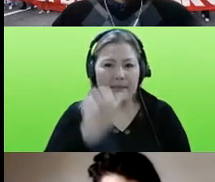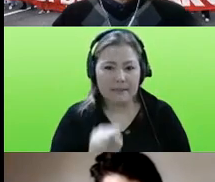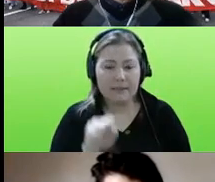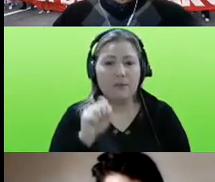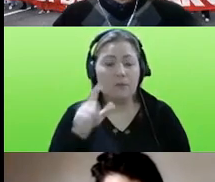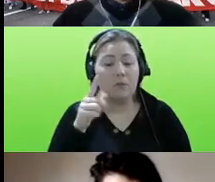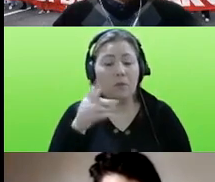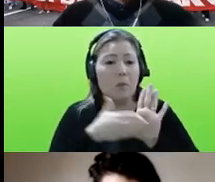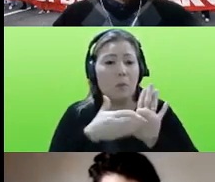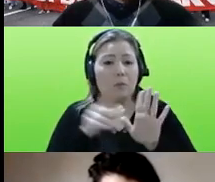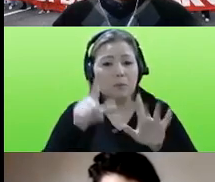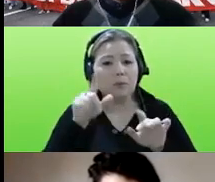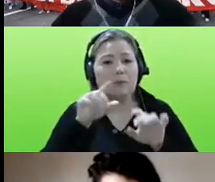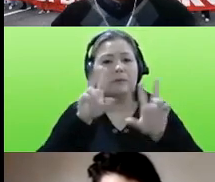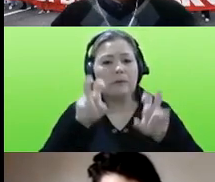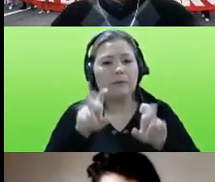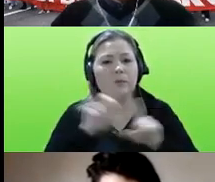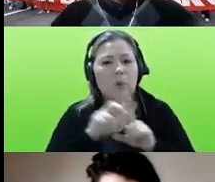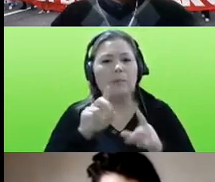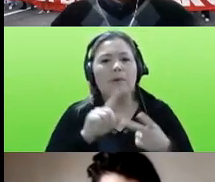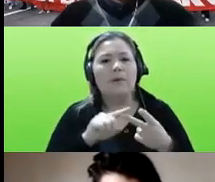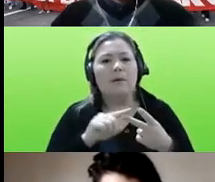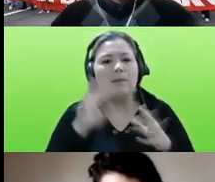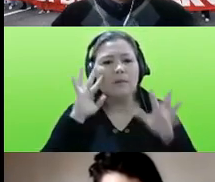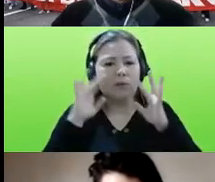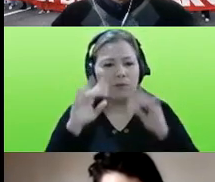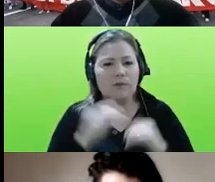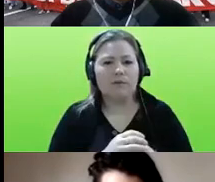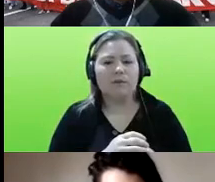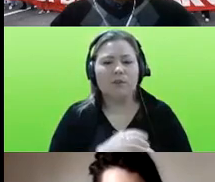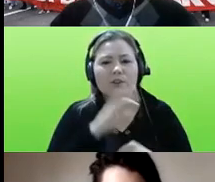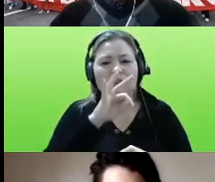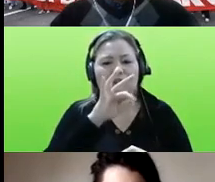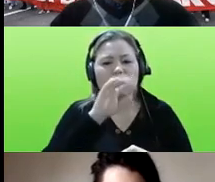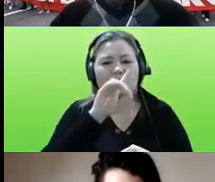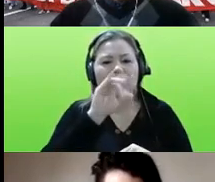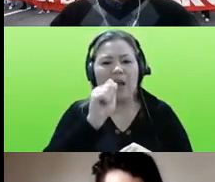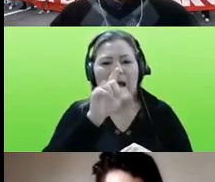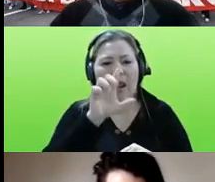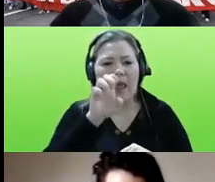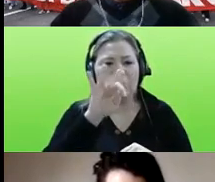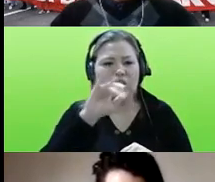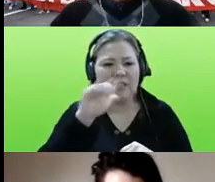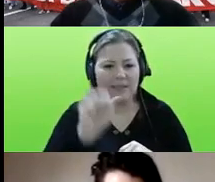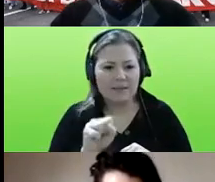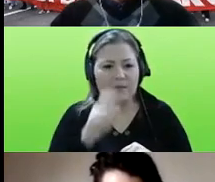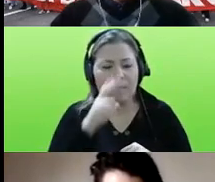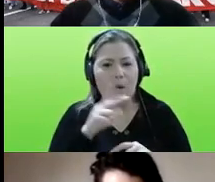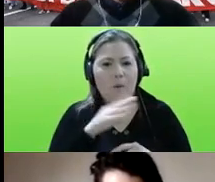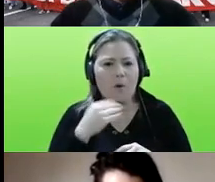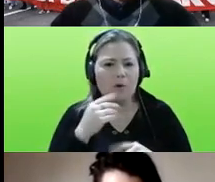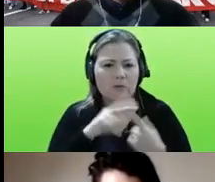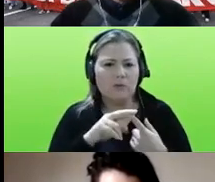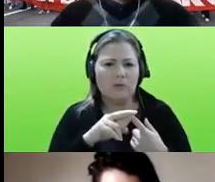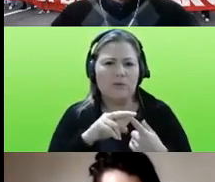da imaginação dialética, que é um título de uma obra de Martin Jay, que foi um dos